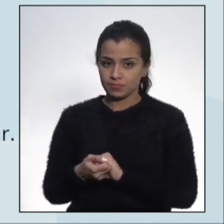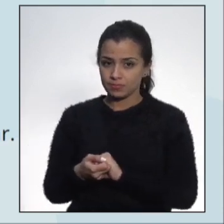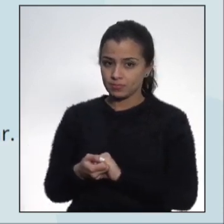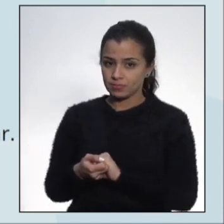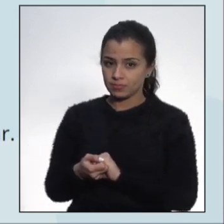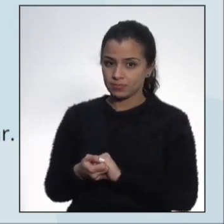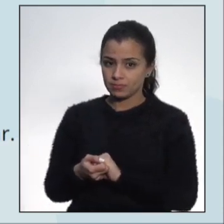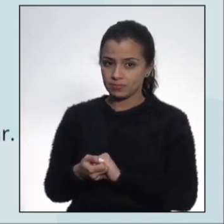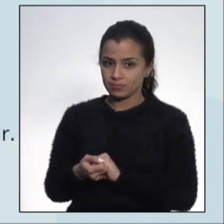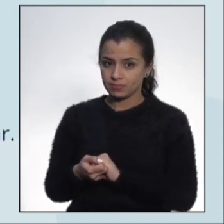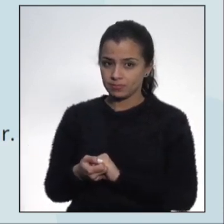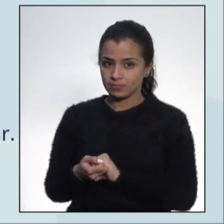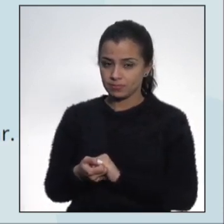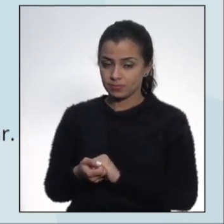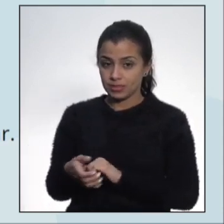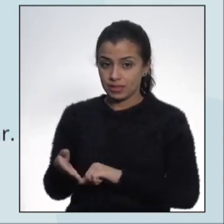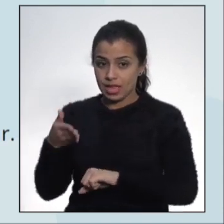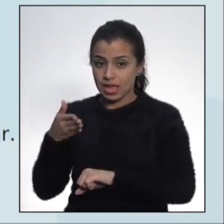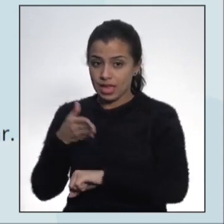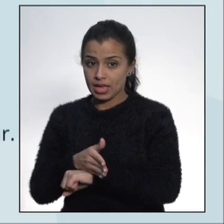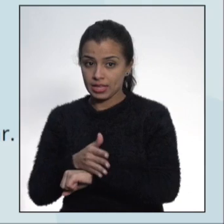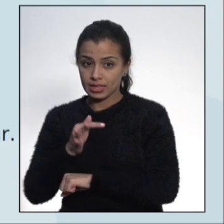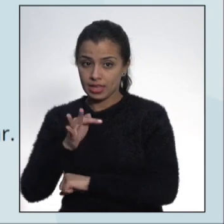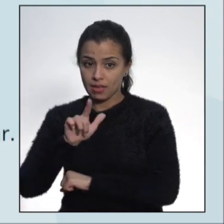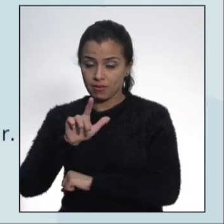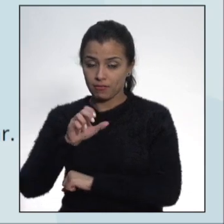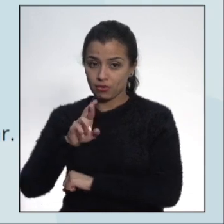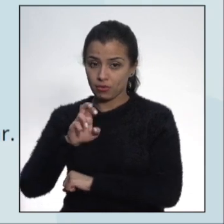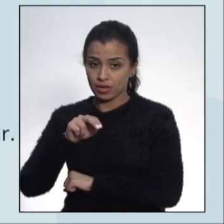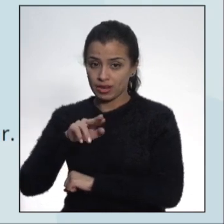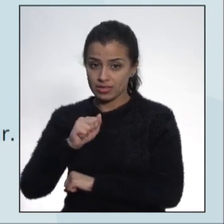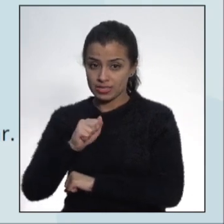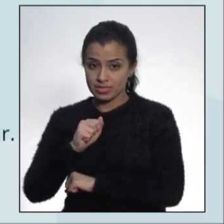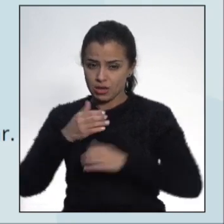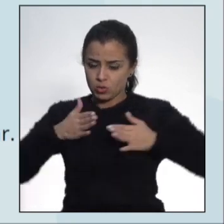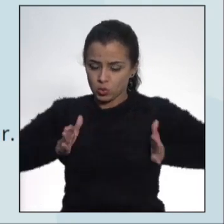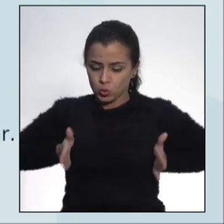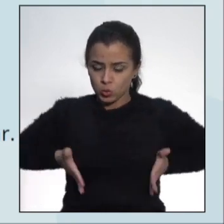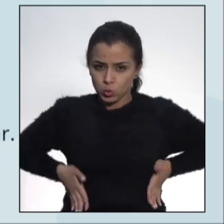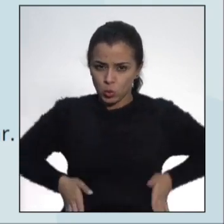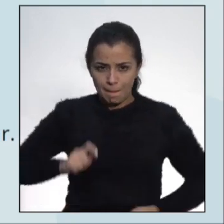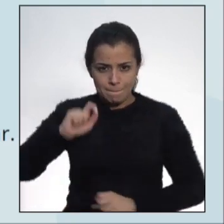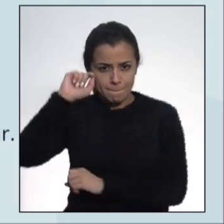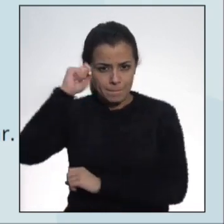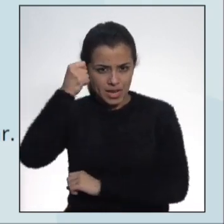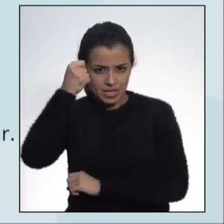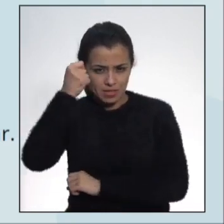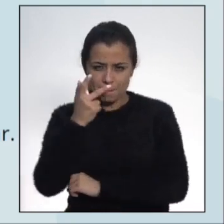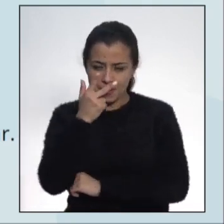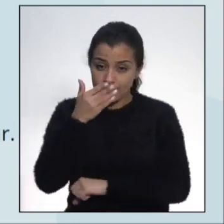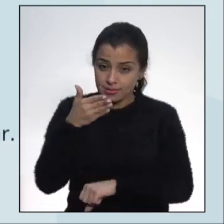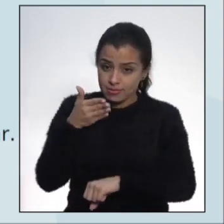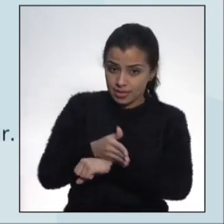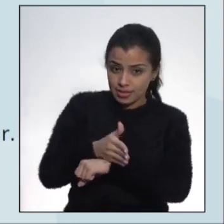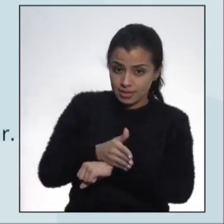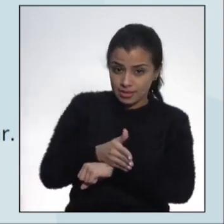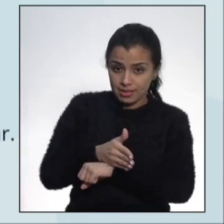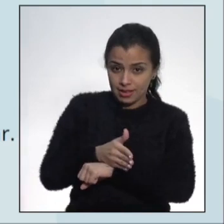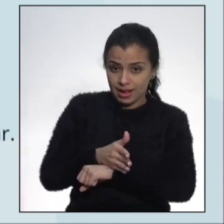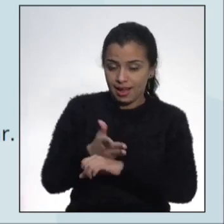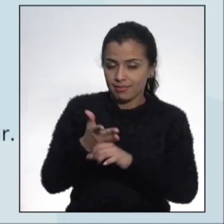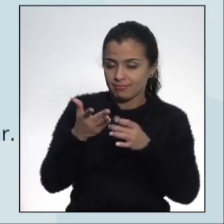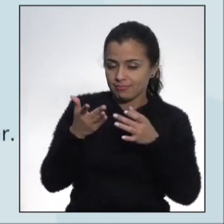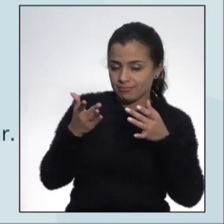Entra Florência, vestida de preto, como quem vai à festa. Florência, entrando.